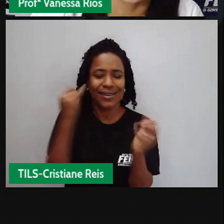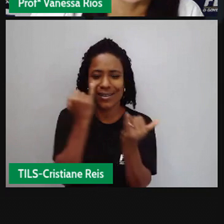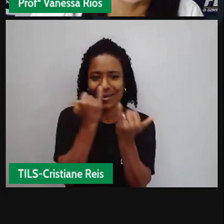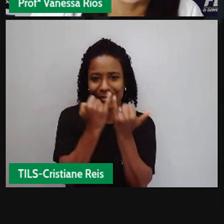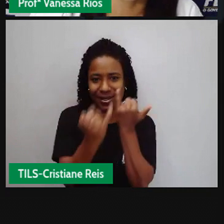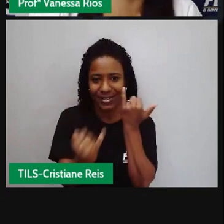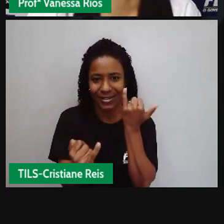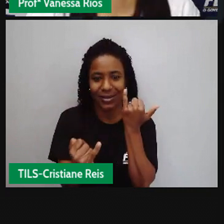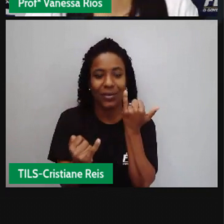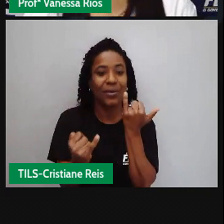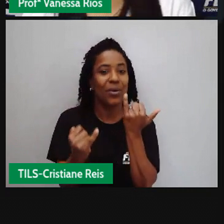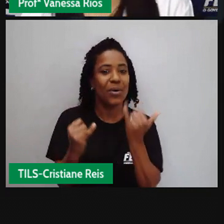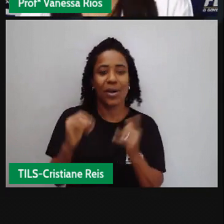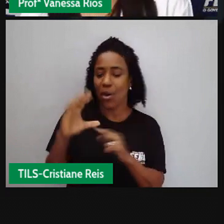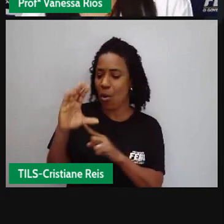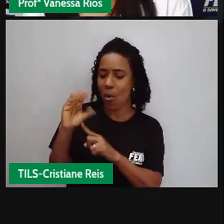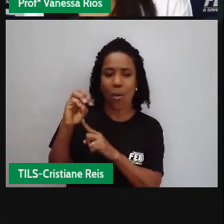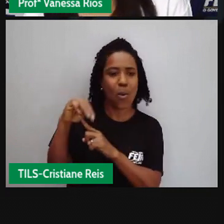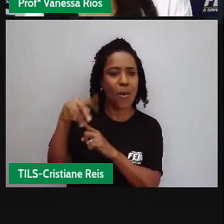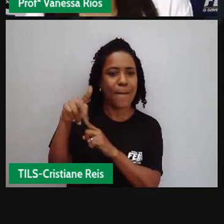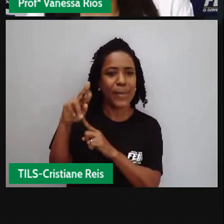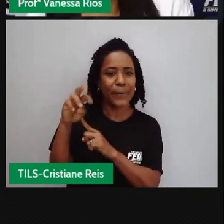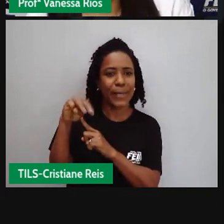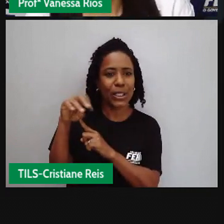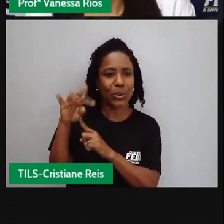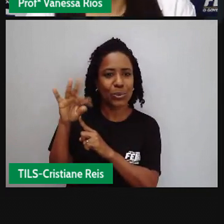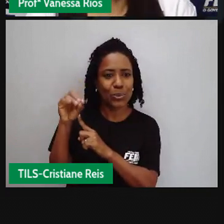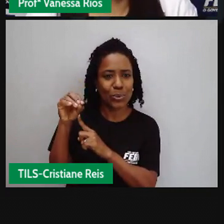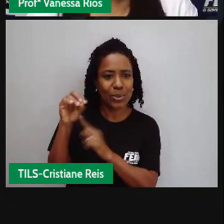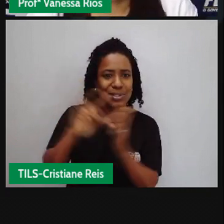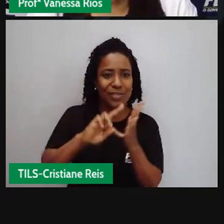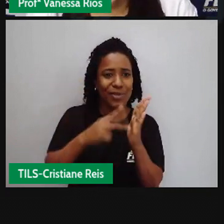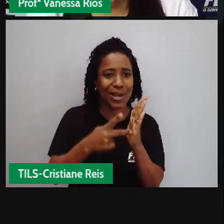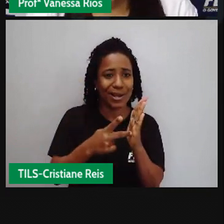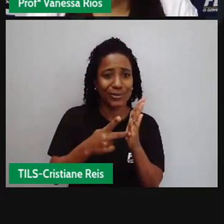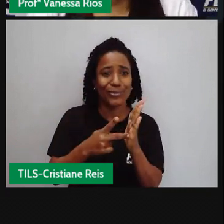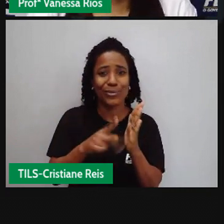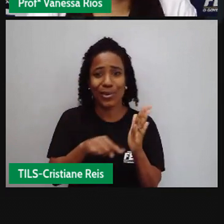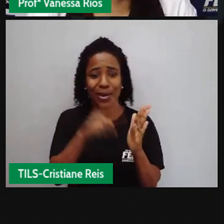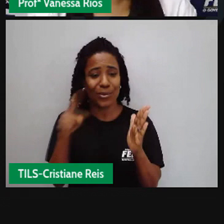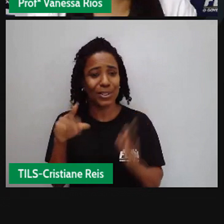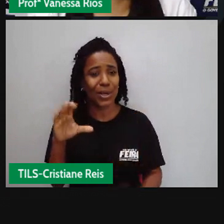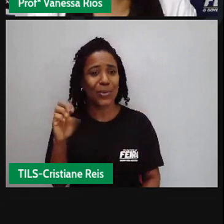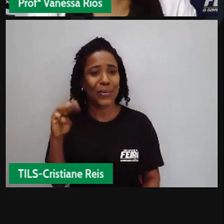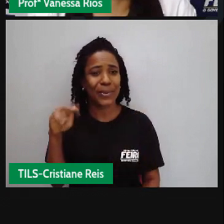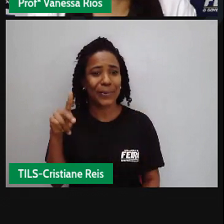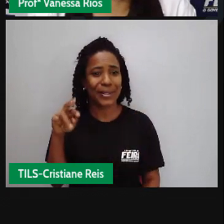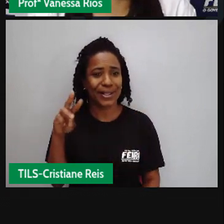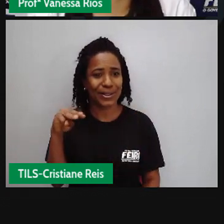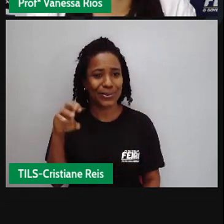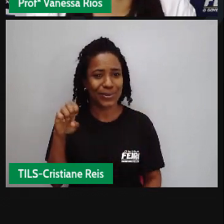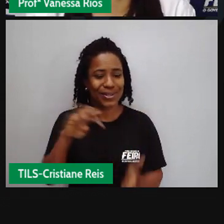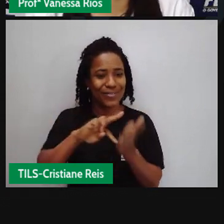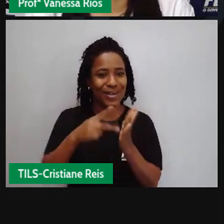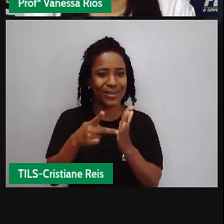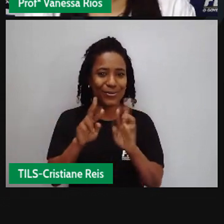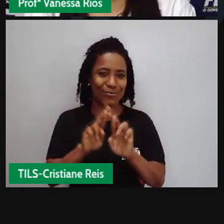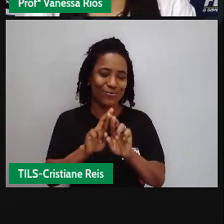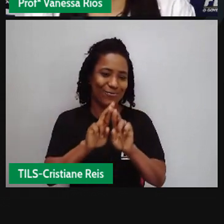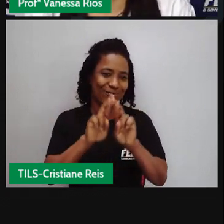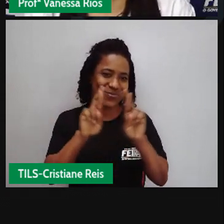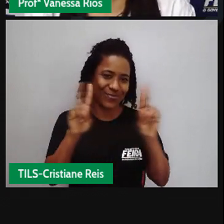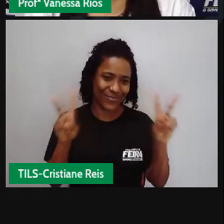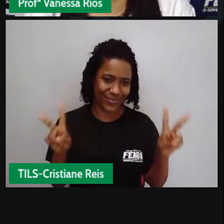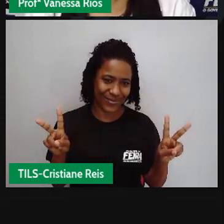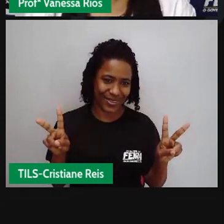significa uma coisa e cumprimento já tem um outro significado. E aí a Pro trouxe